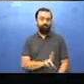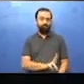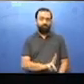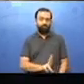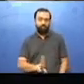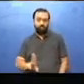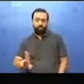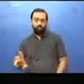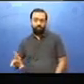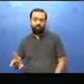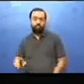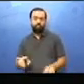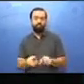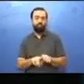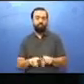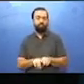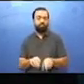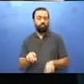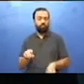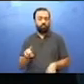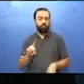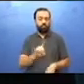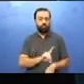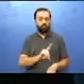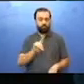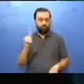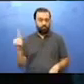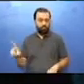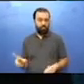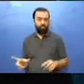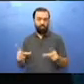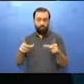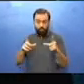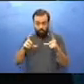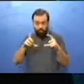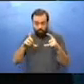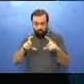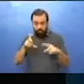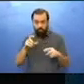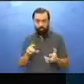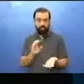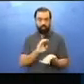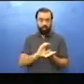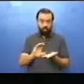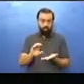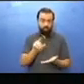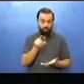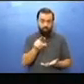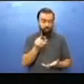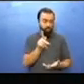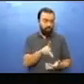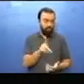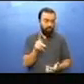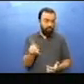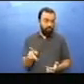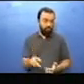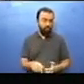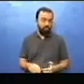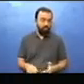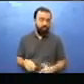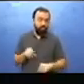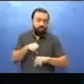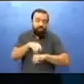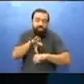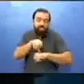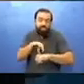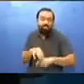escrever o nome e a data e vão enviar junto com as atividades para a sua professora, tudo bem? Então agora nós vamos de dicas para a